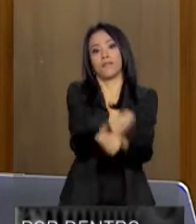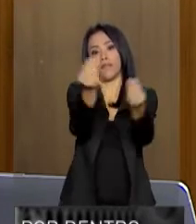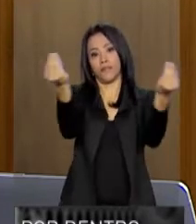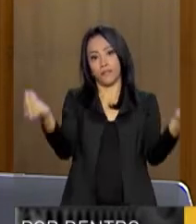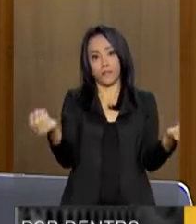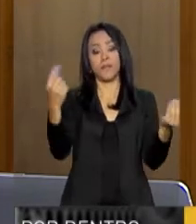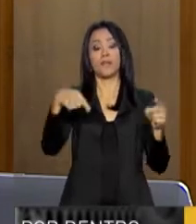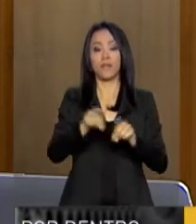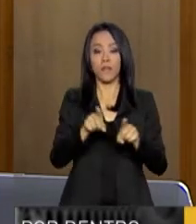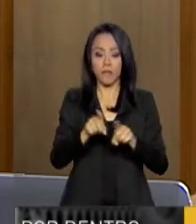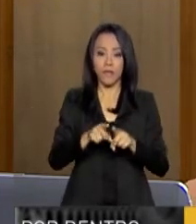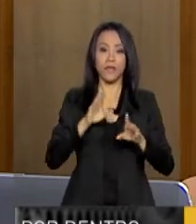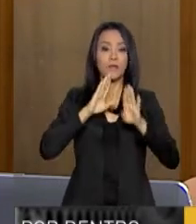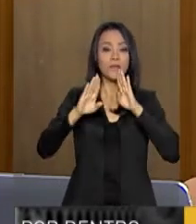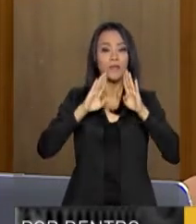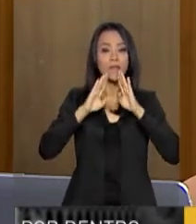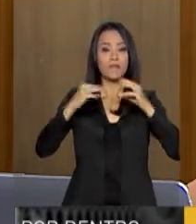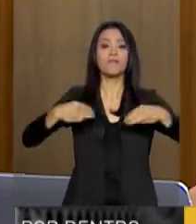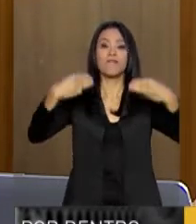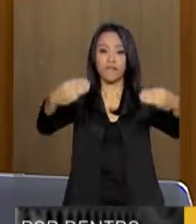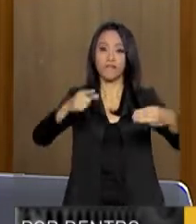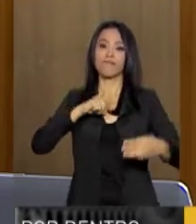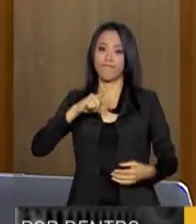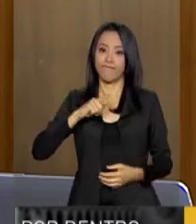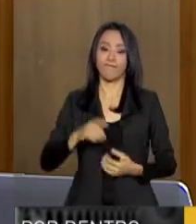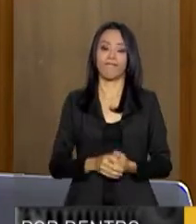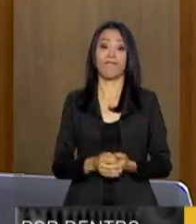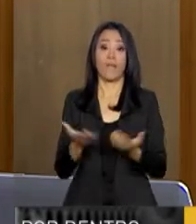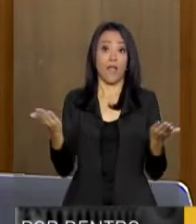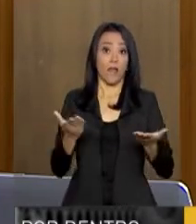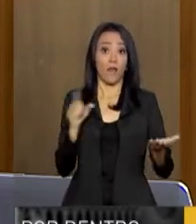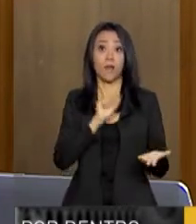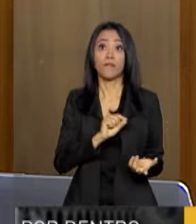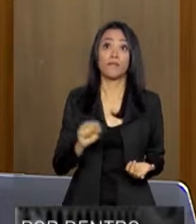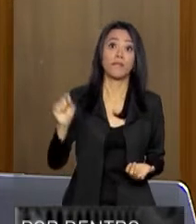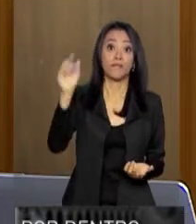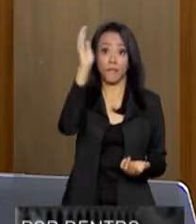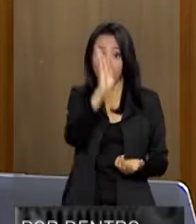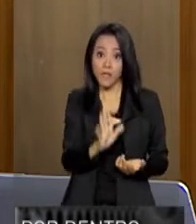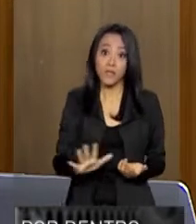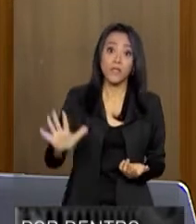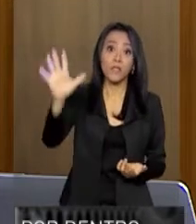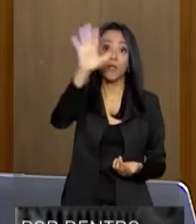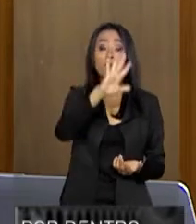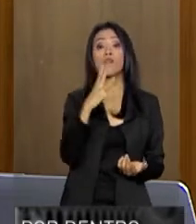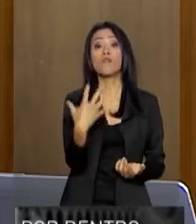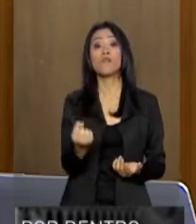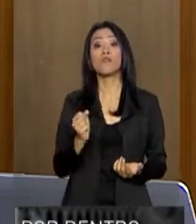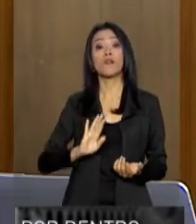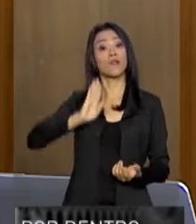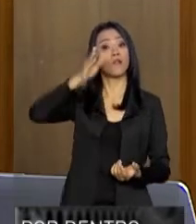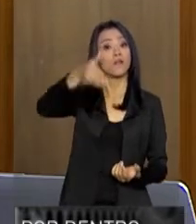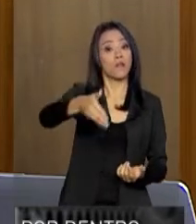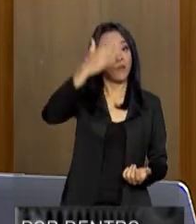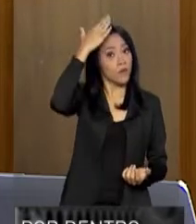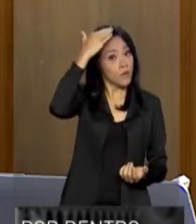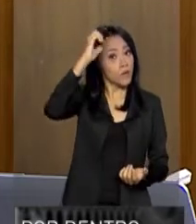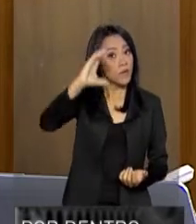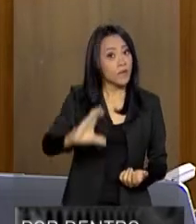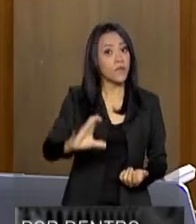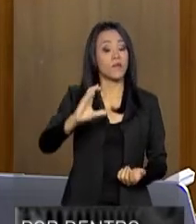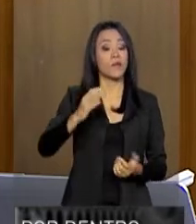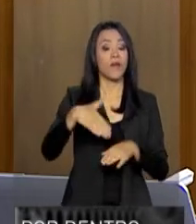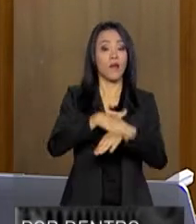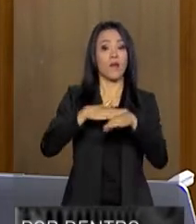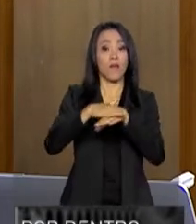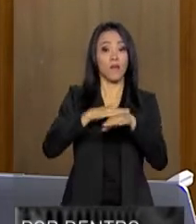ministério no facebook continuando o nosso giro pelo brasil o ministro a gente vai agora até curitiba no paraná vamos conversar com a